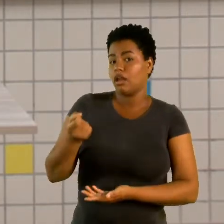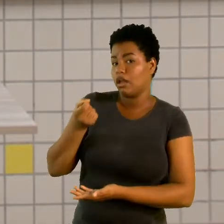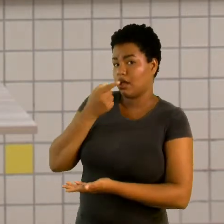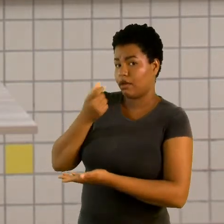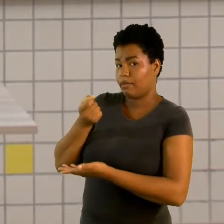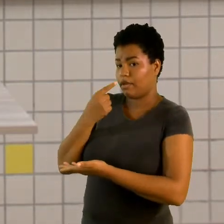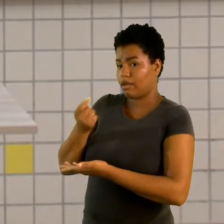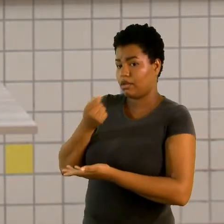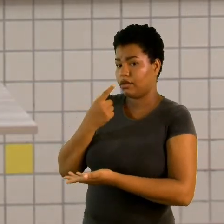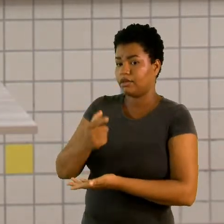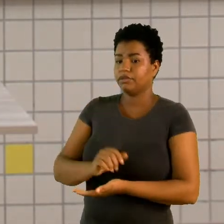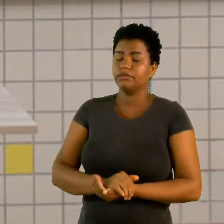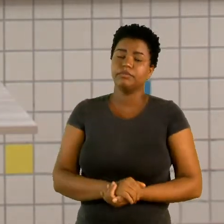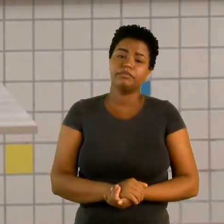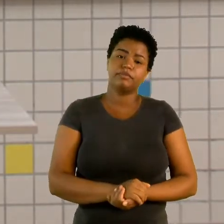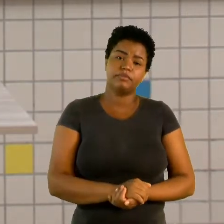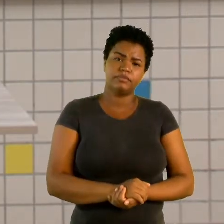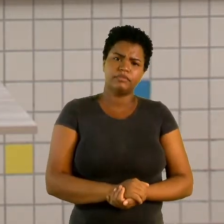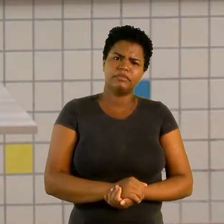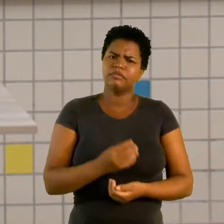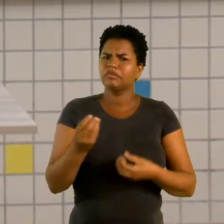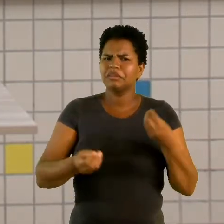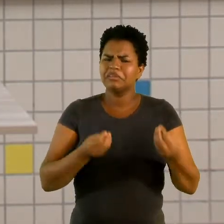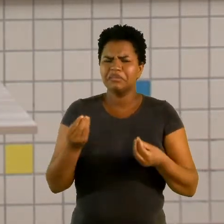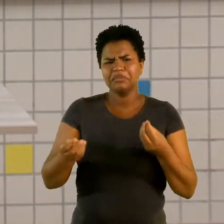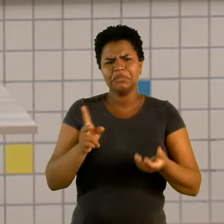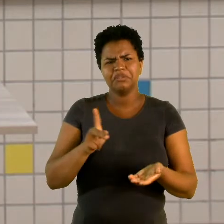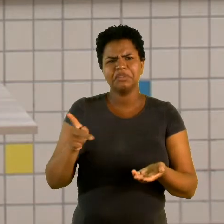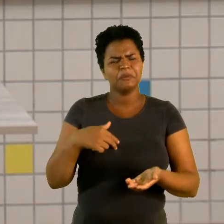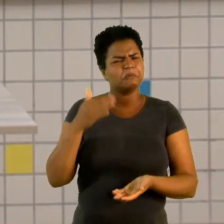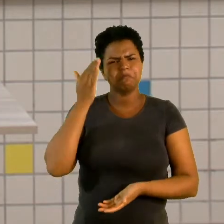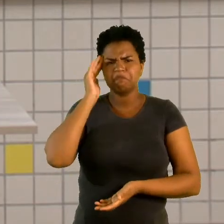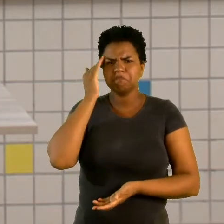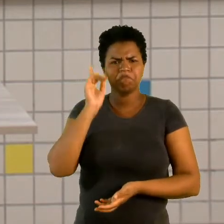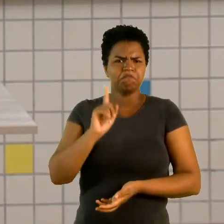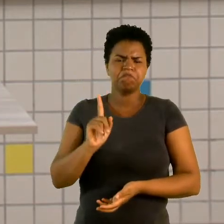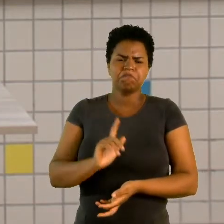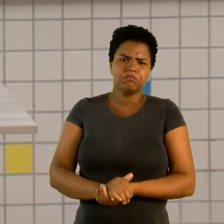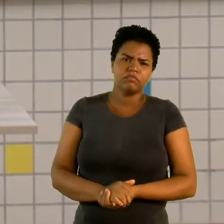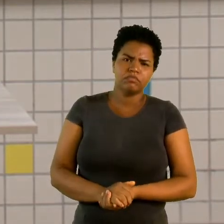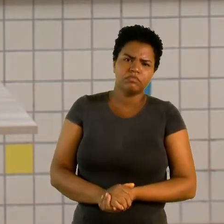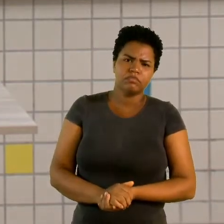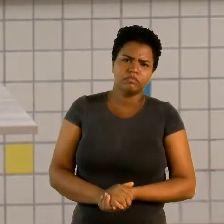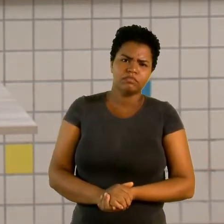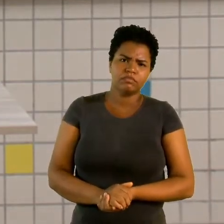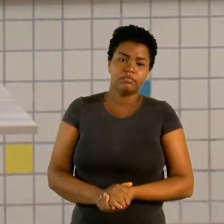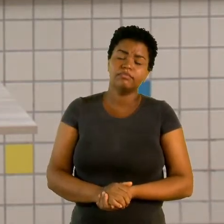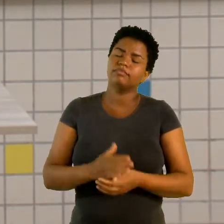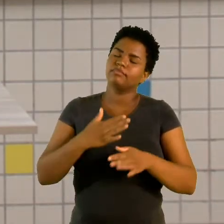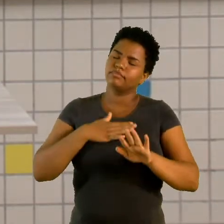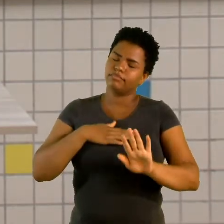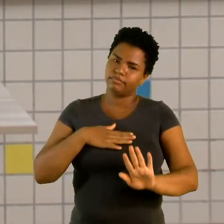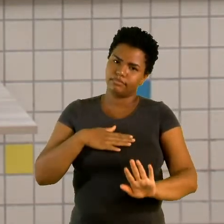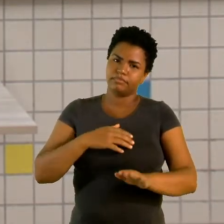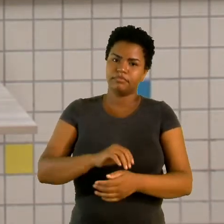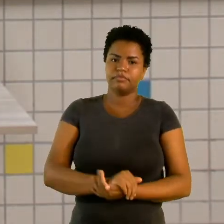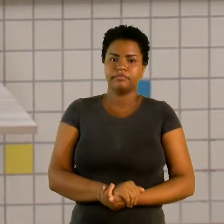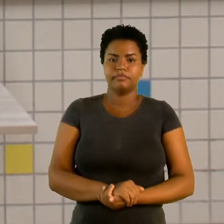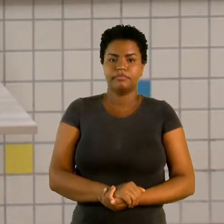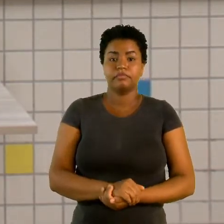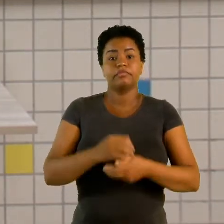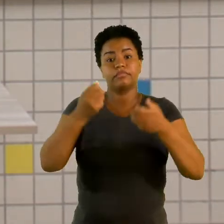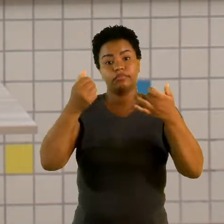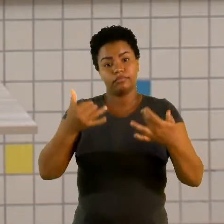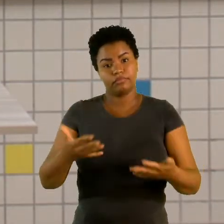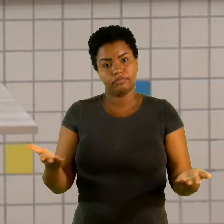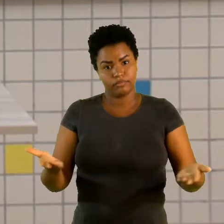medicamentos. Como assim, professora? Não estou entendendo. Calma. Vou explicar